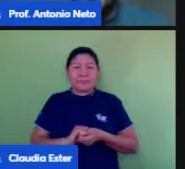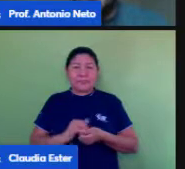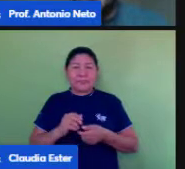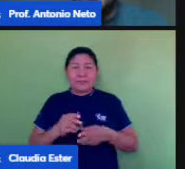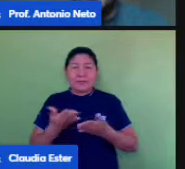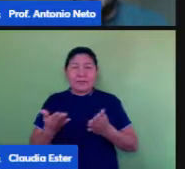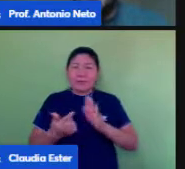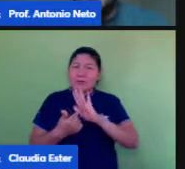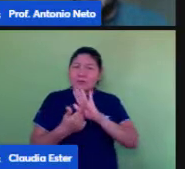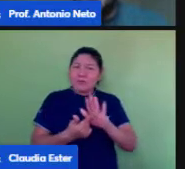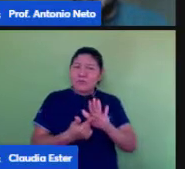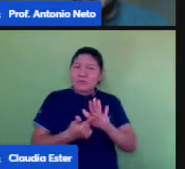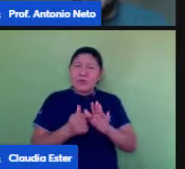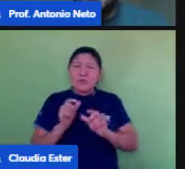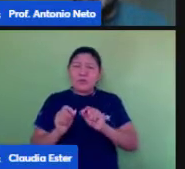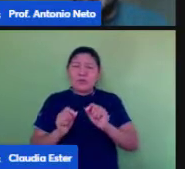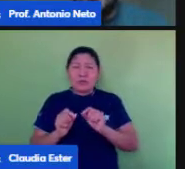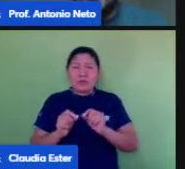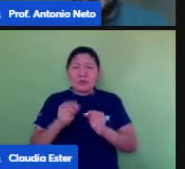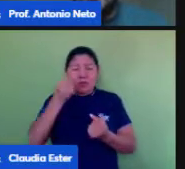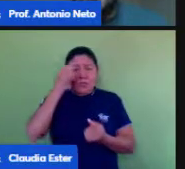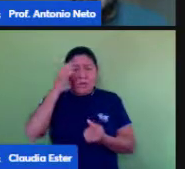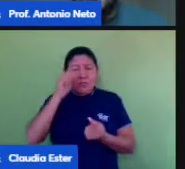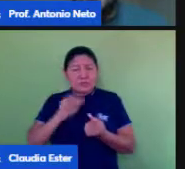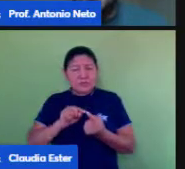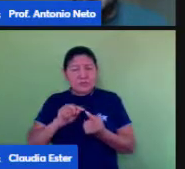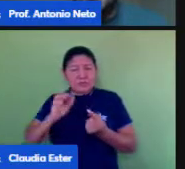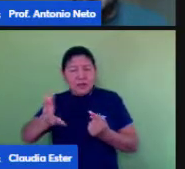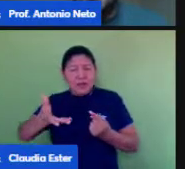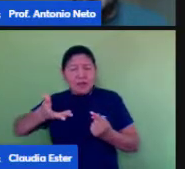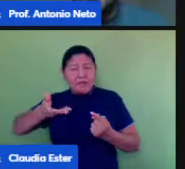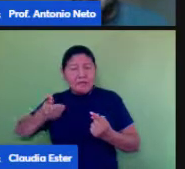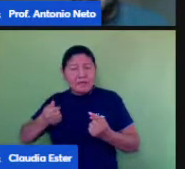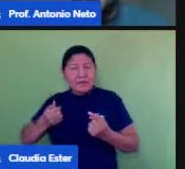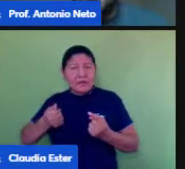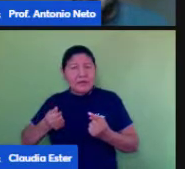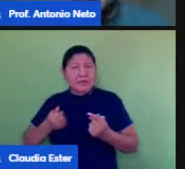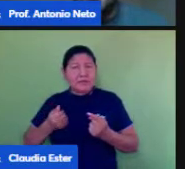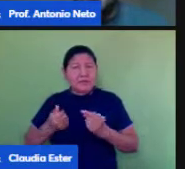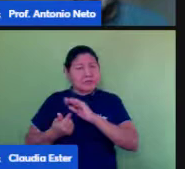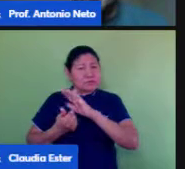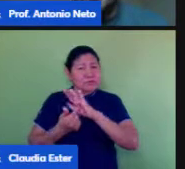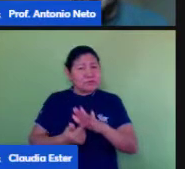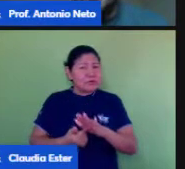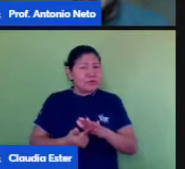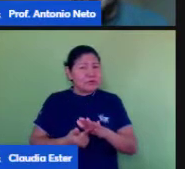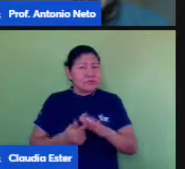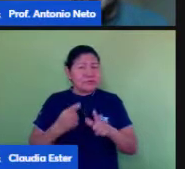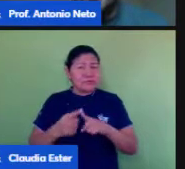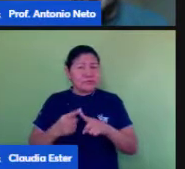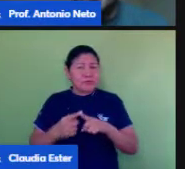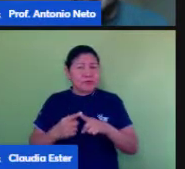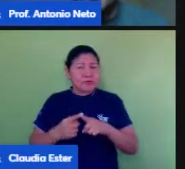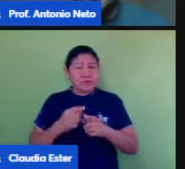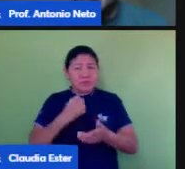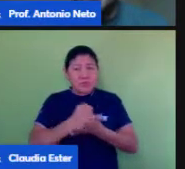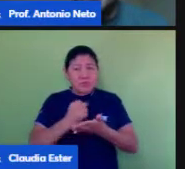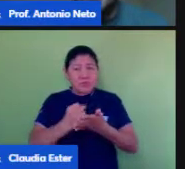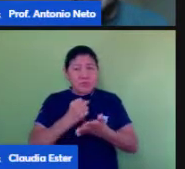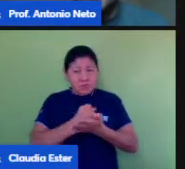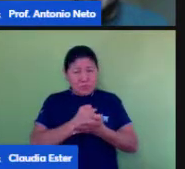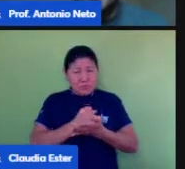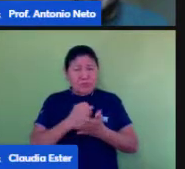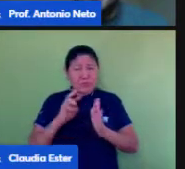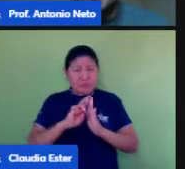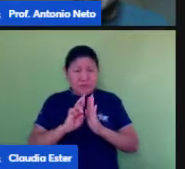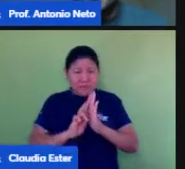gente traz o seguinte, objetivos e habilidades. Por quê? Porque o referencial curricular, o nosso currículo,